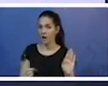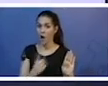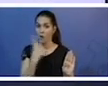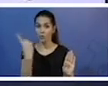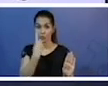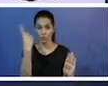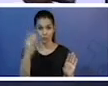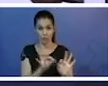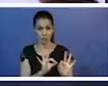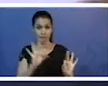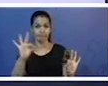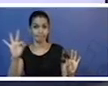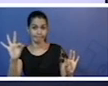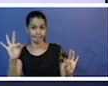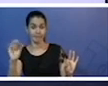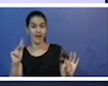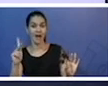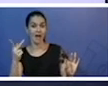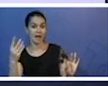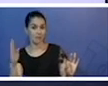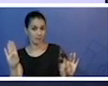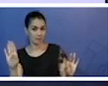ele, HB,